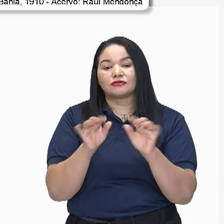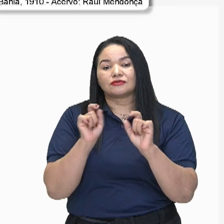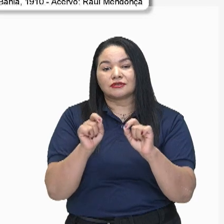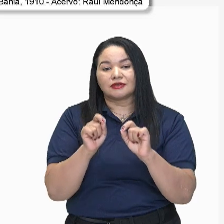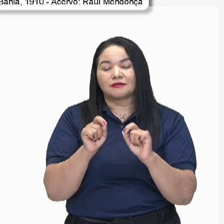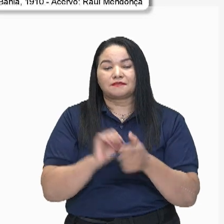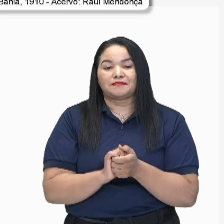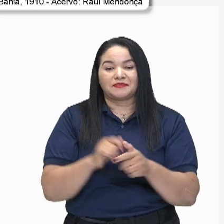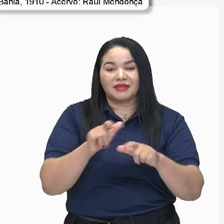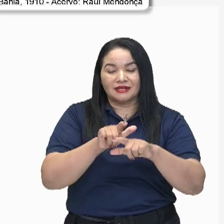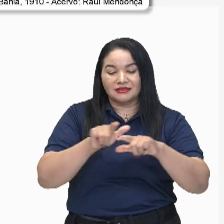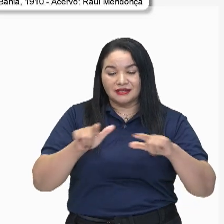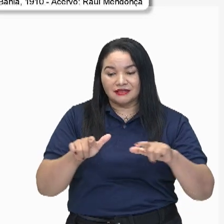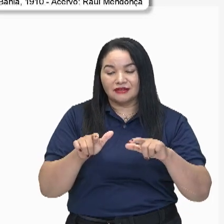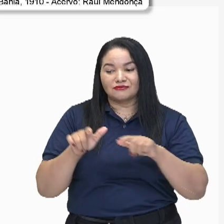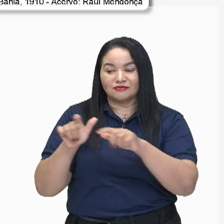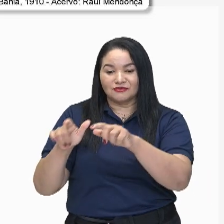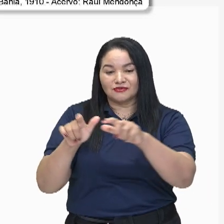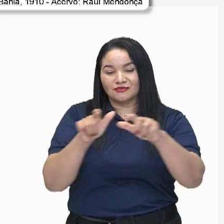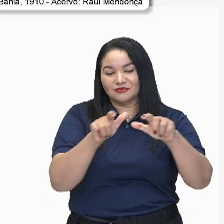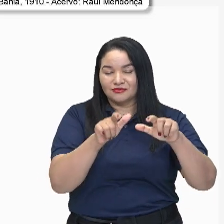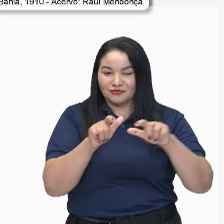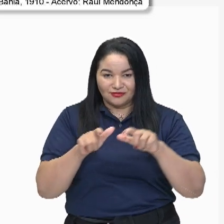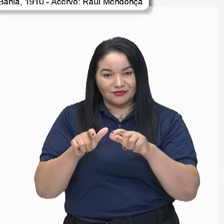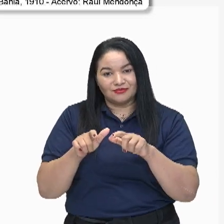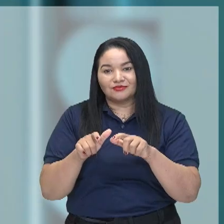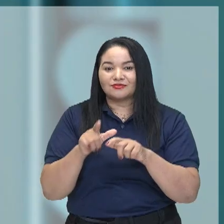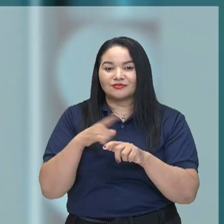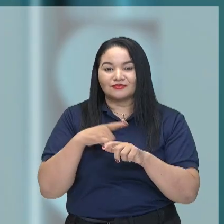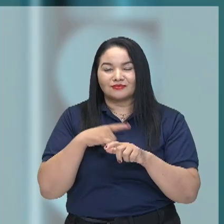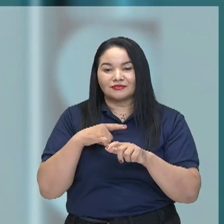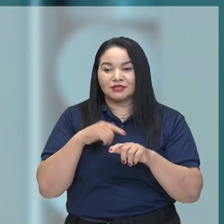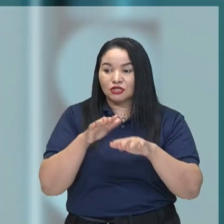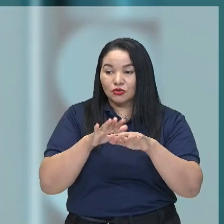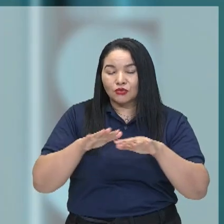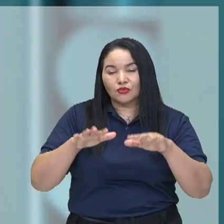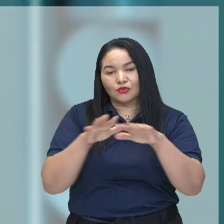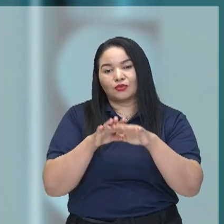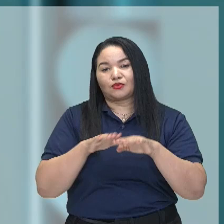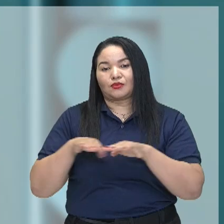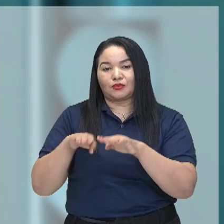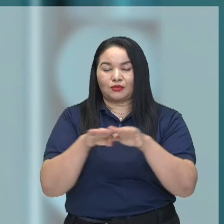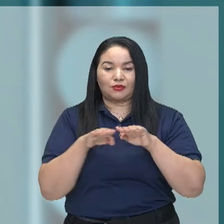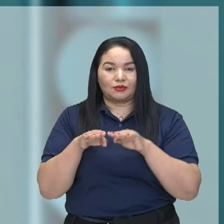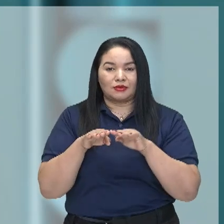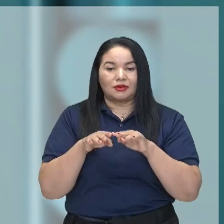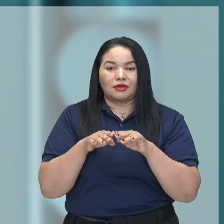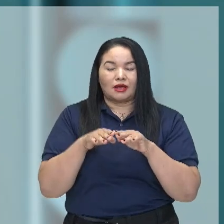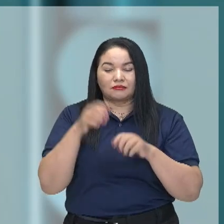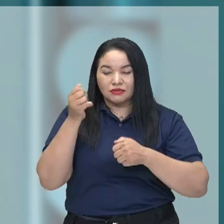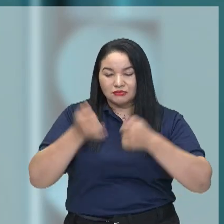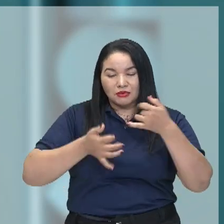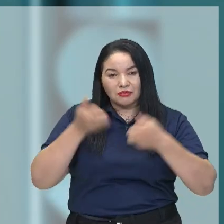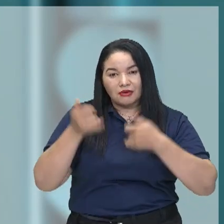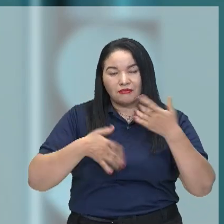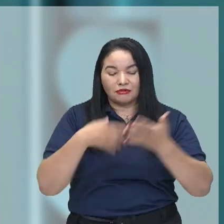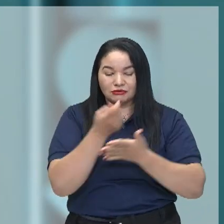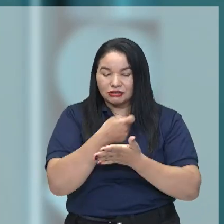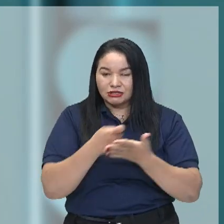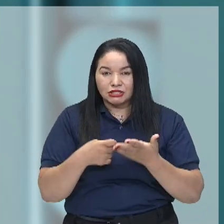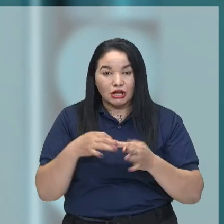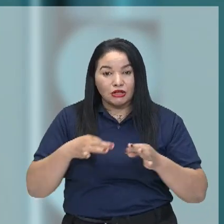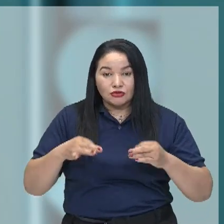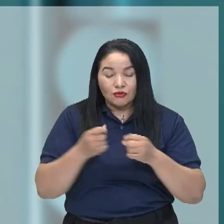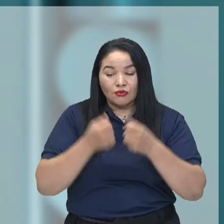sertão está em toda parte. Ou seja, tudo é o sertão. Tudo que eu debato aqui na minha obra, tudo que eu debato